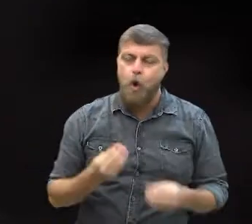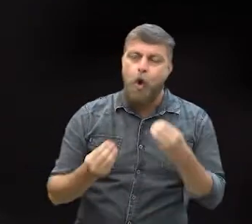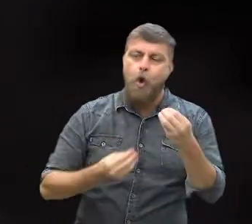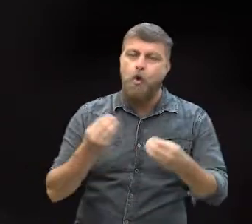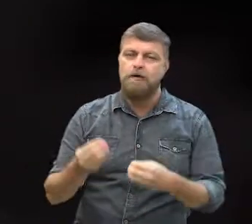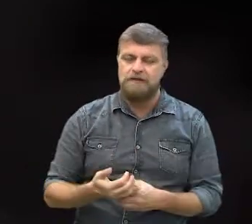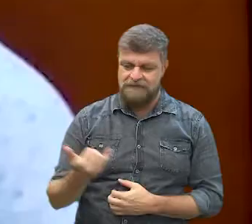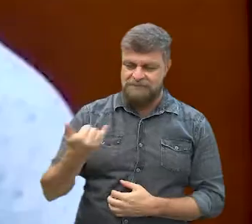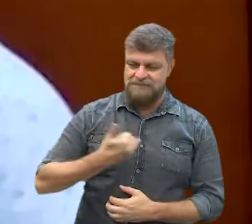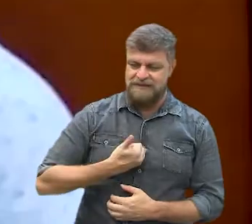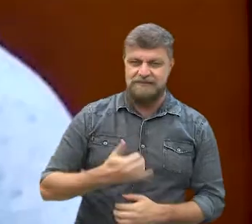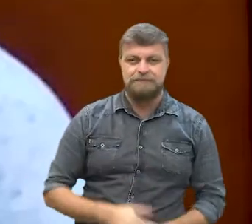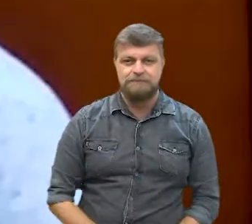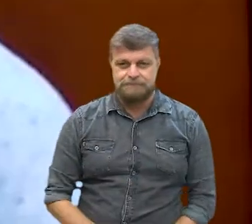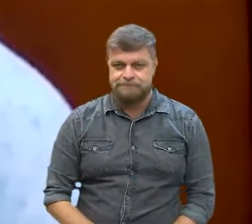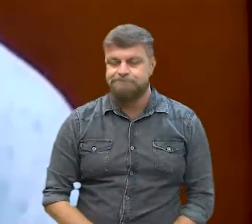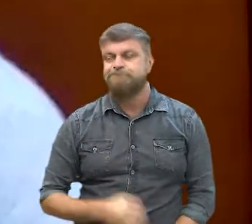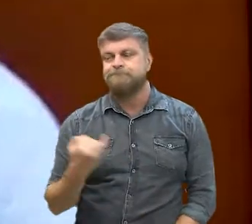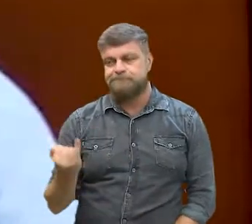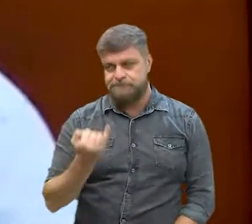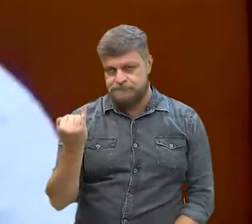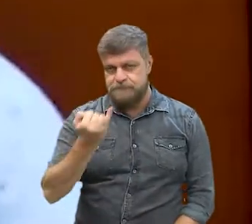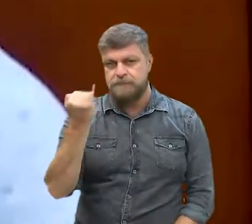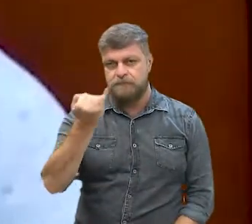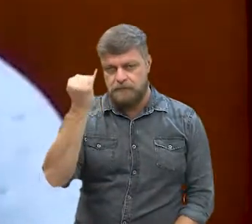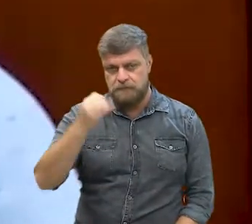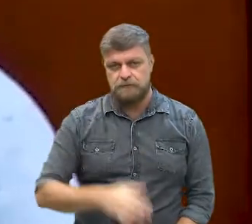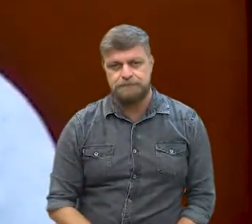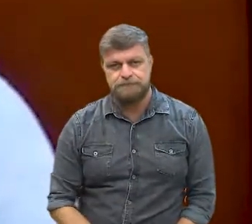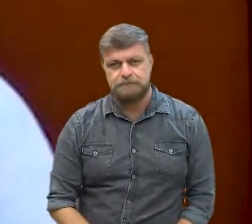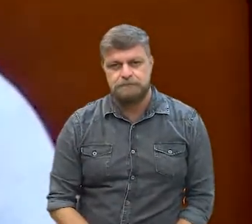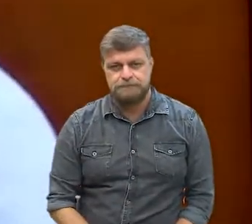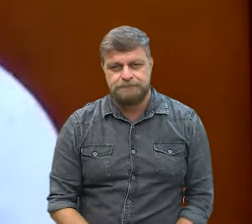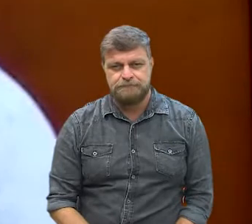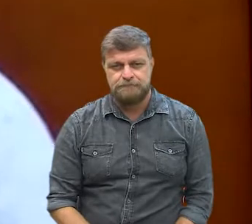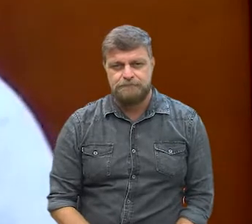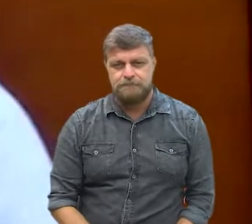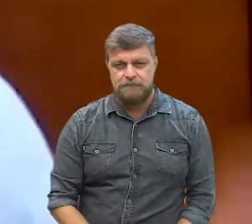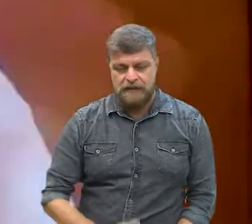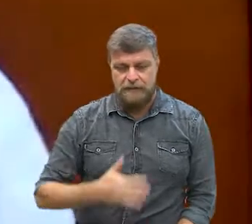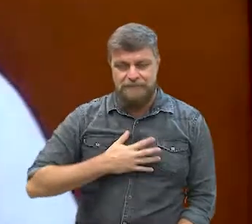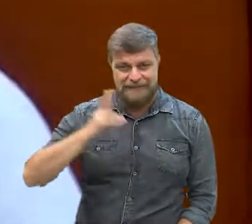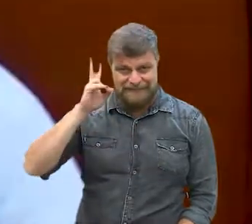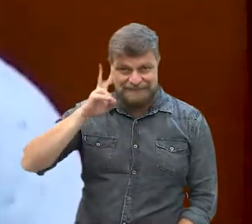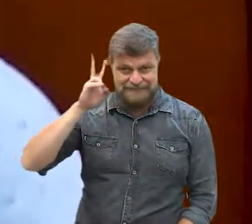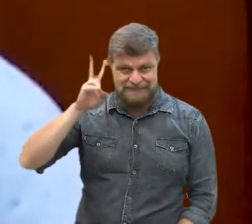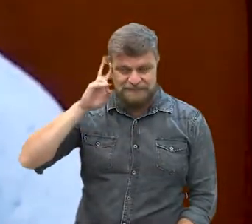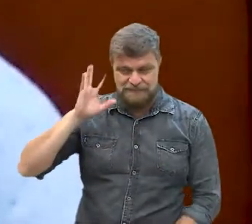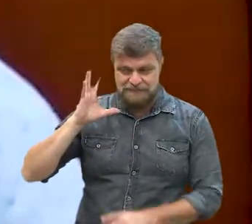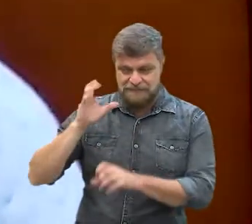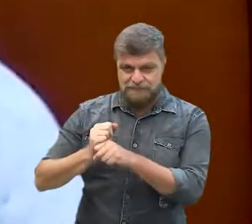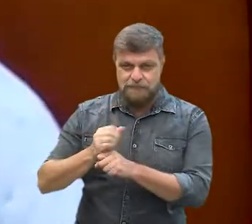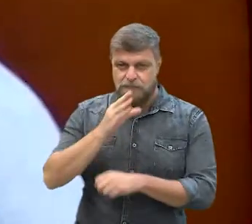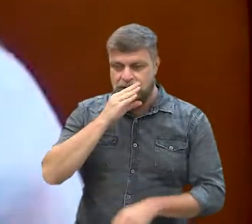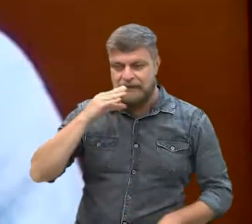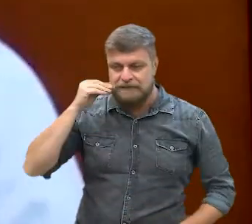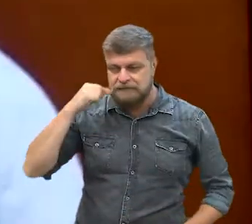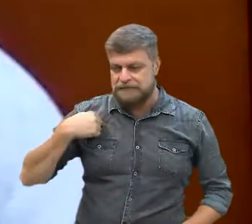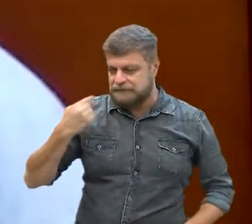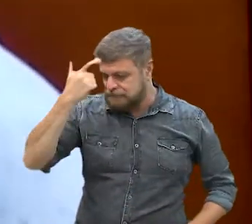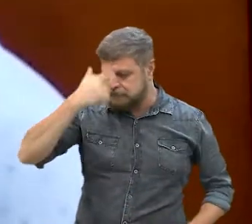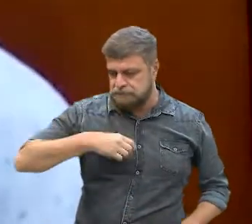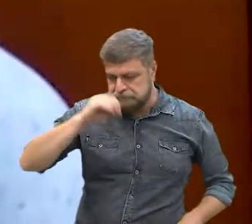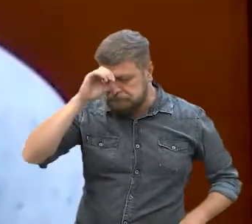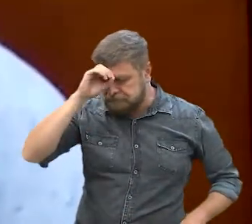me conta. Isso foi super importante, assim, durante a minha história, né, a minha adolescência, eu nunca soube